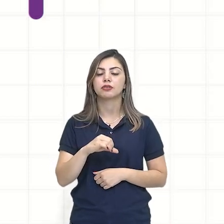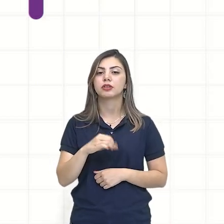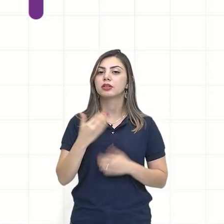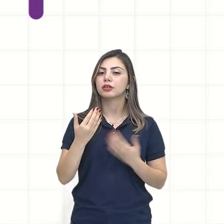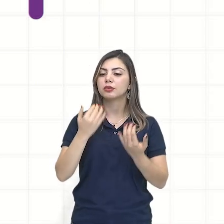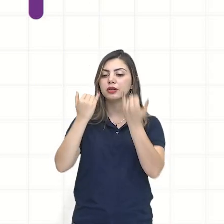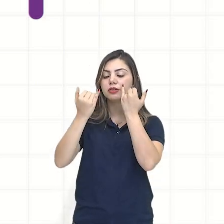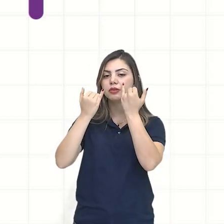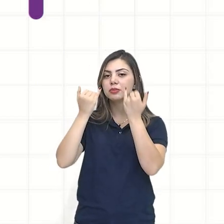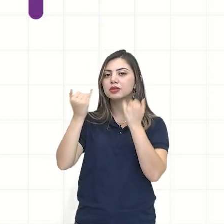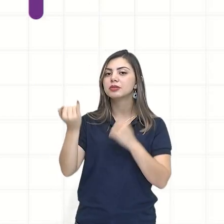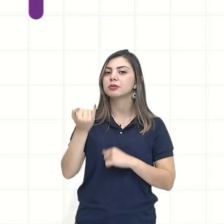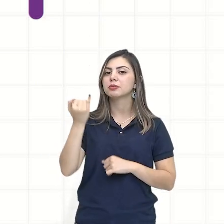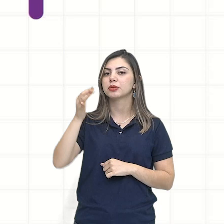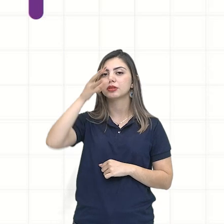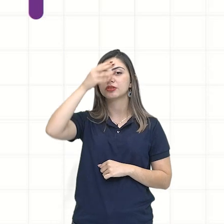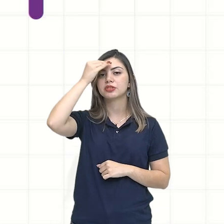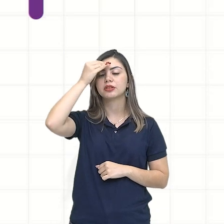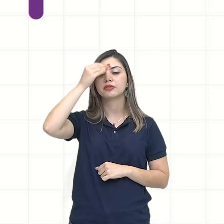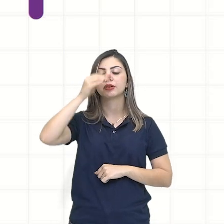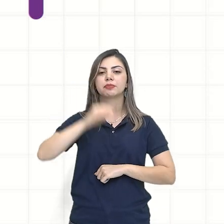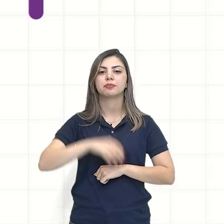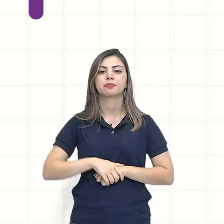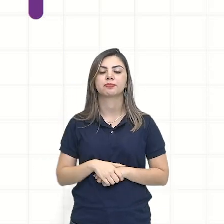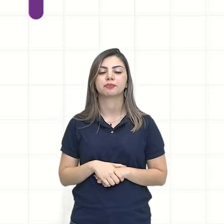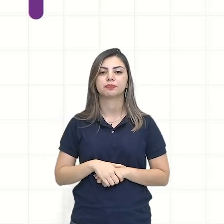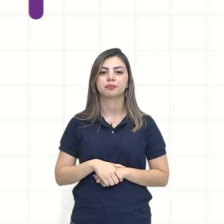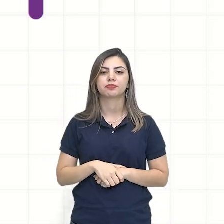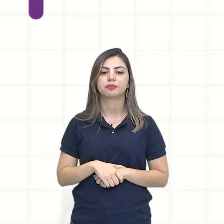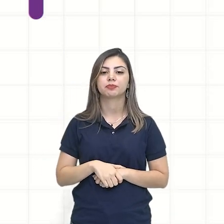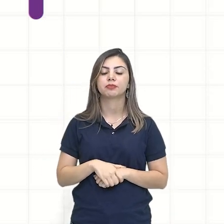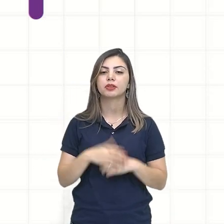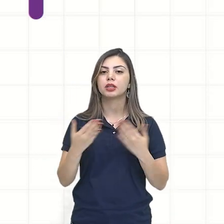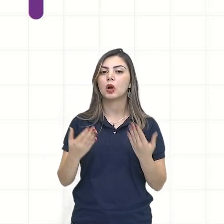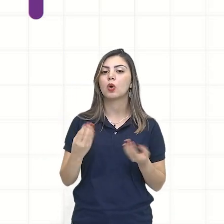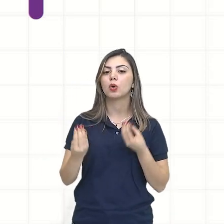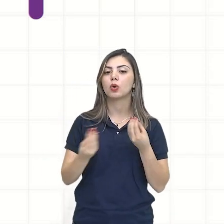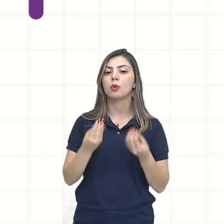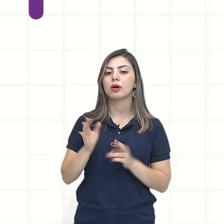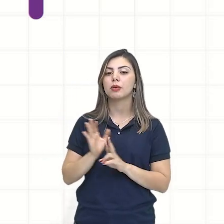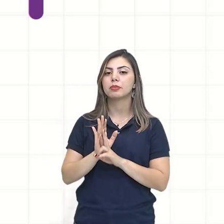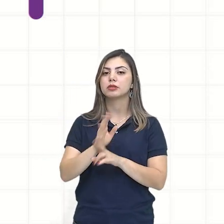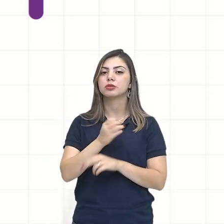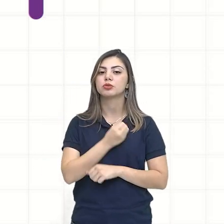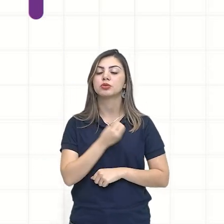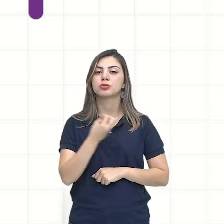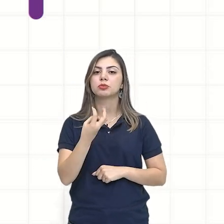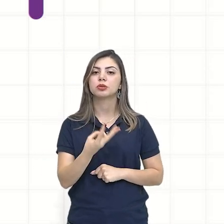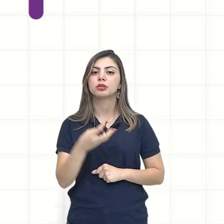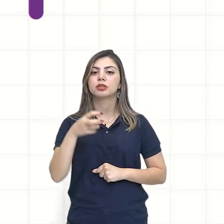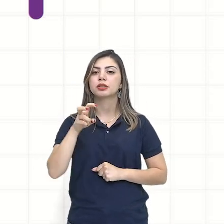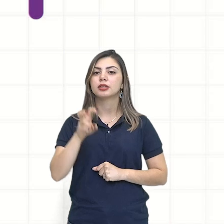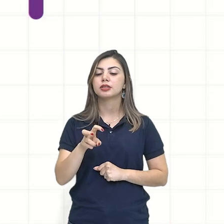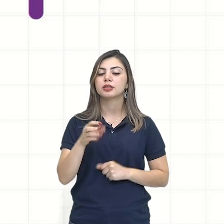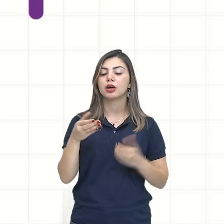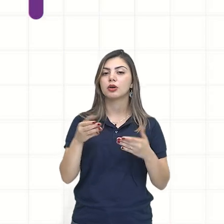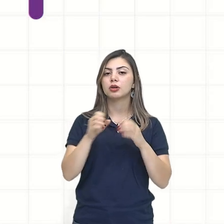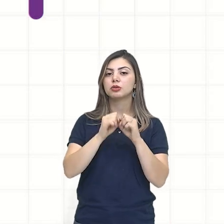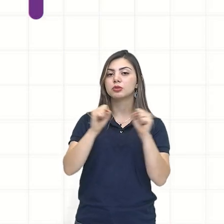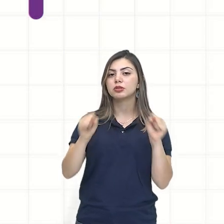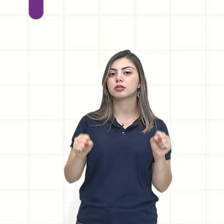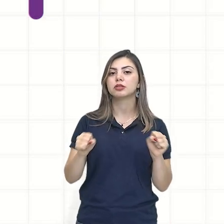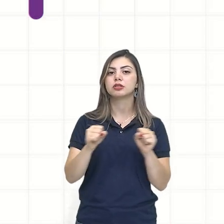é importante a gente reforçar. Então, como ficaria aqui a representação do número 35 no sistema de